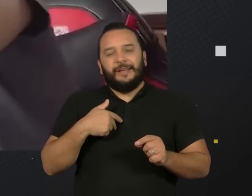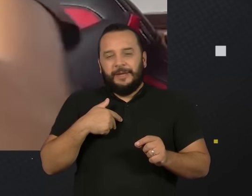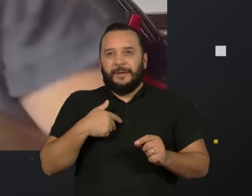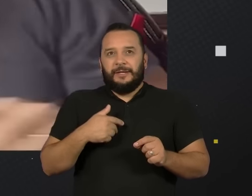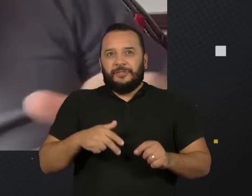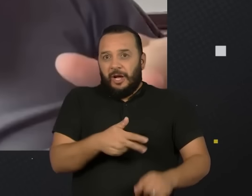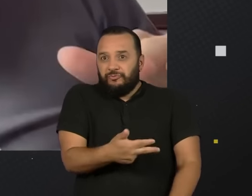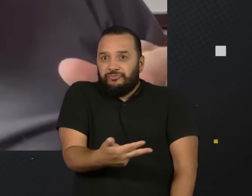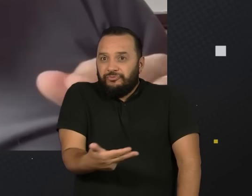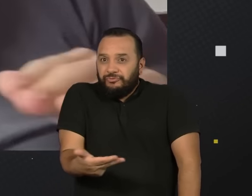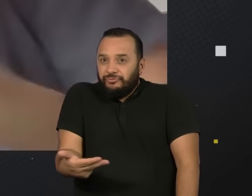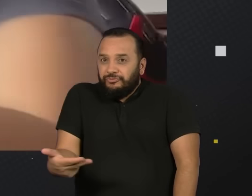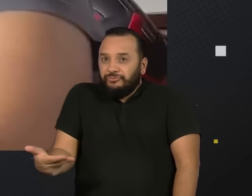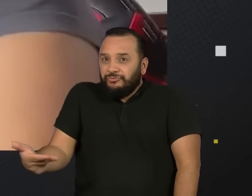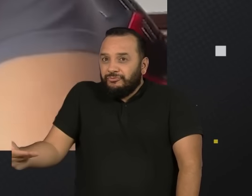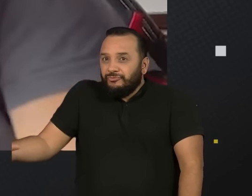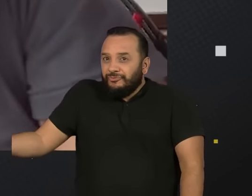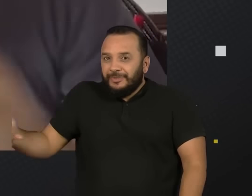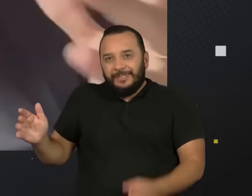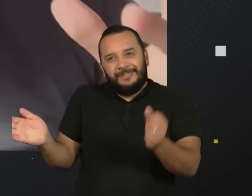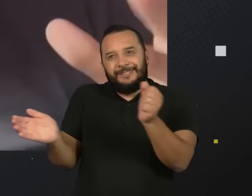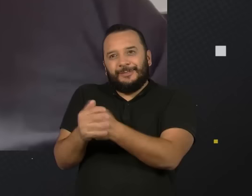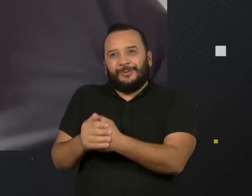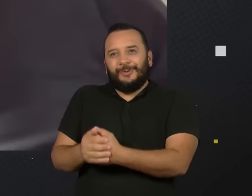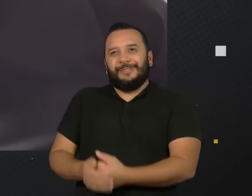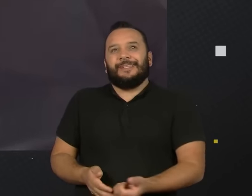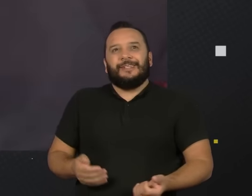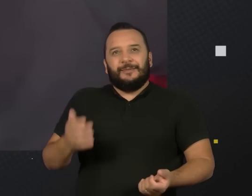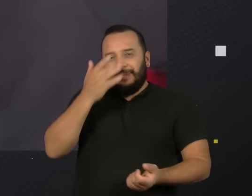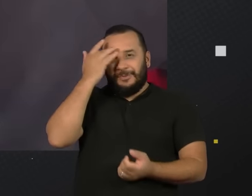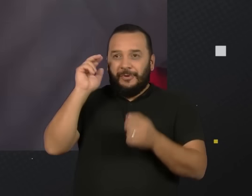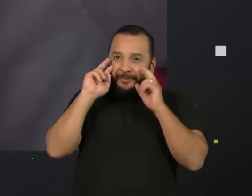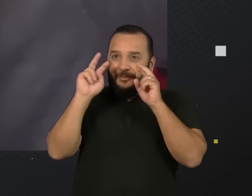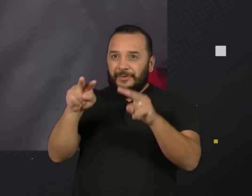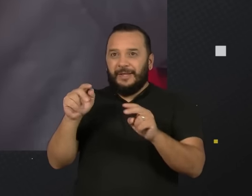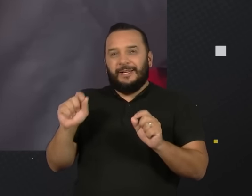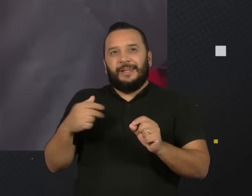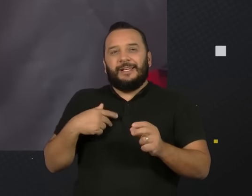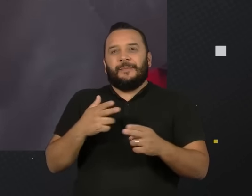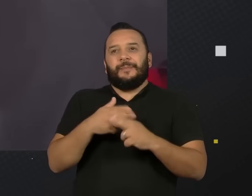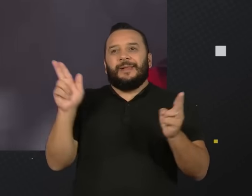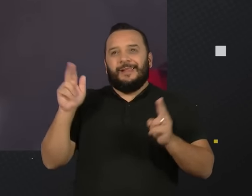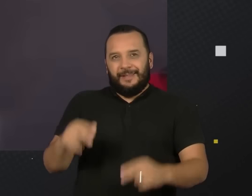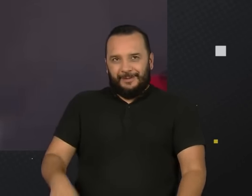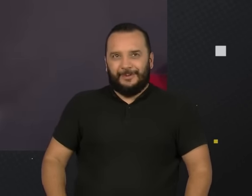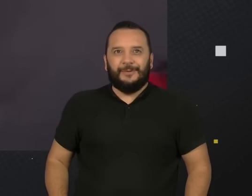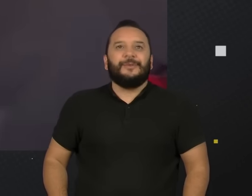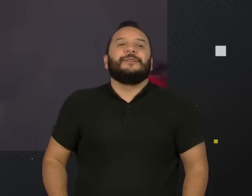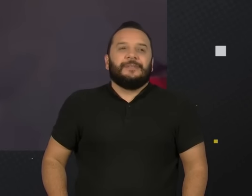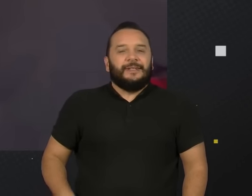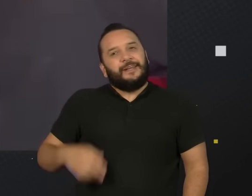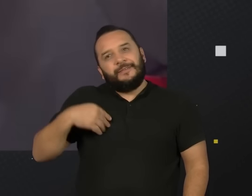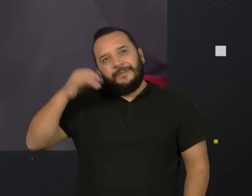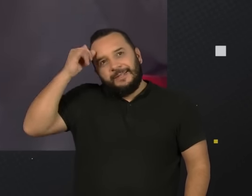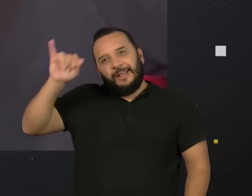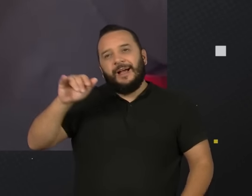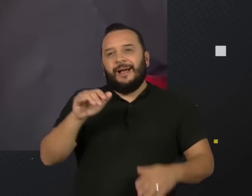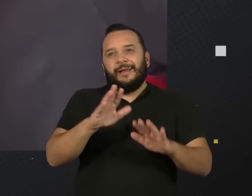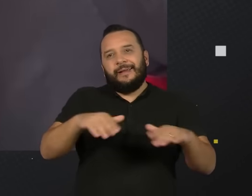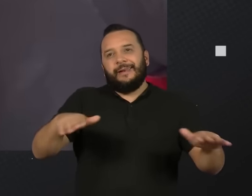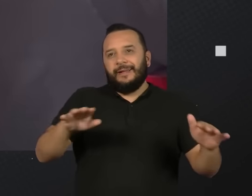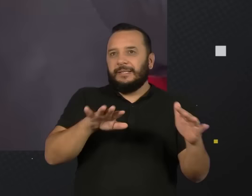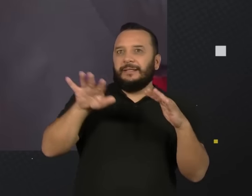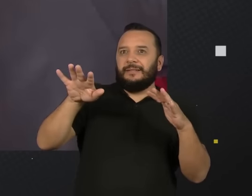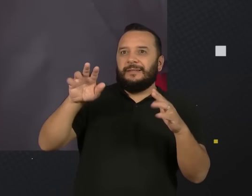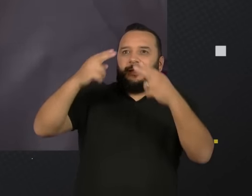uou! E deslizou para dentro da coxia para ninguém ver ele completamente pelado e assim poupar as crianças de um